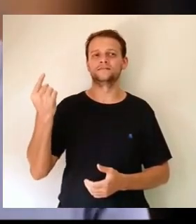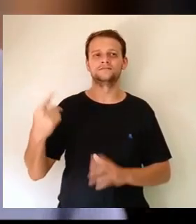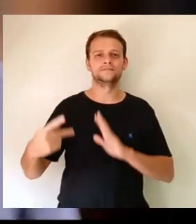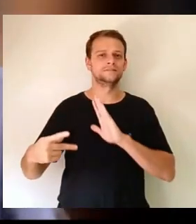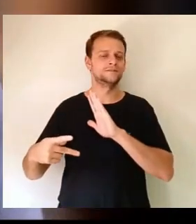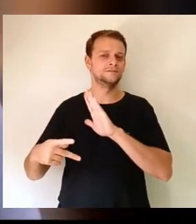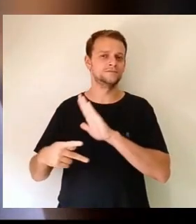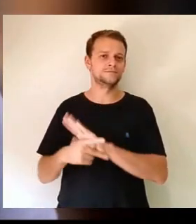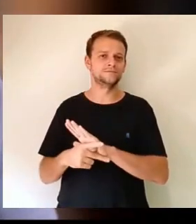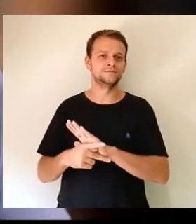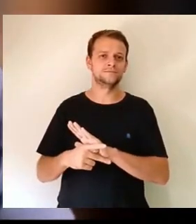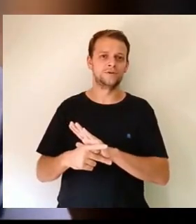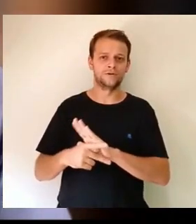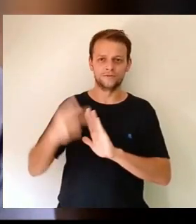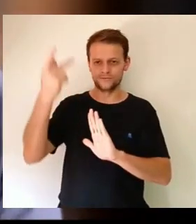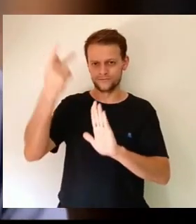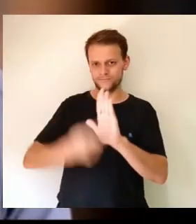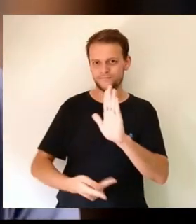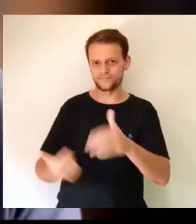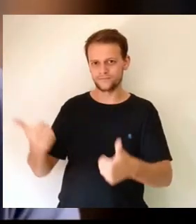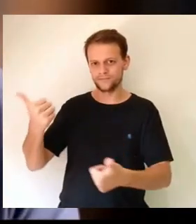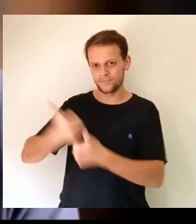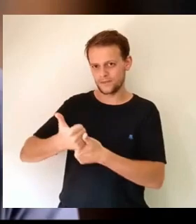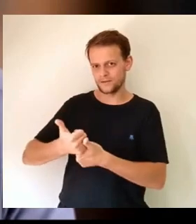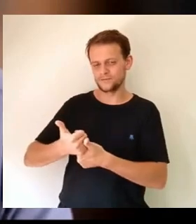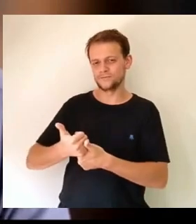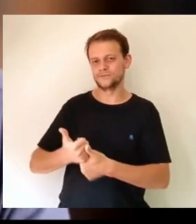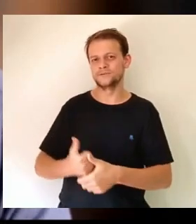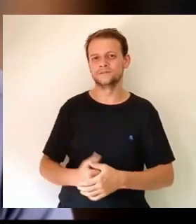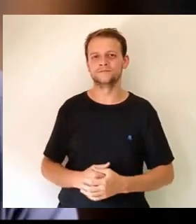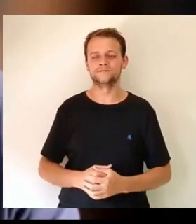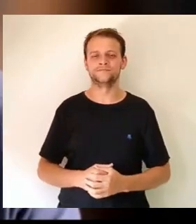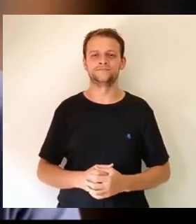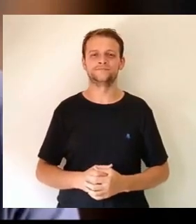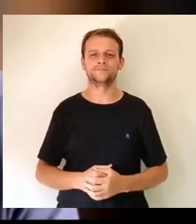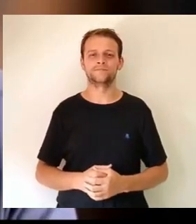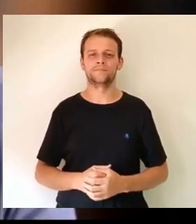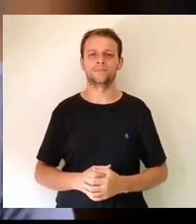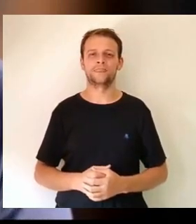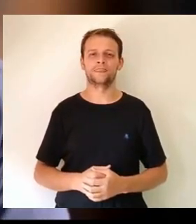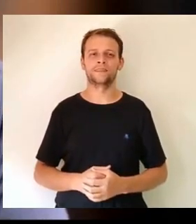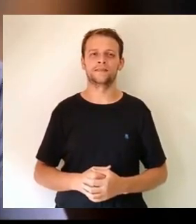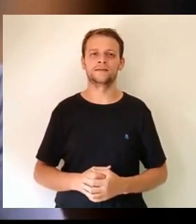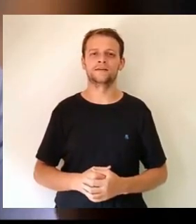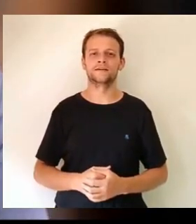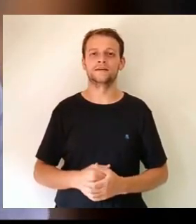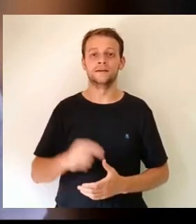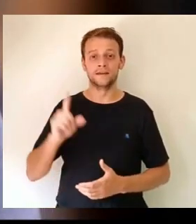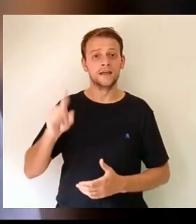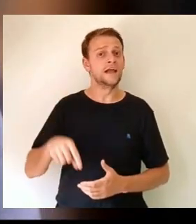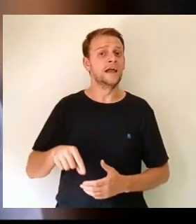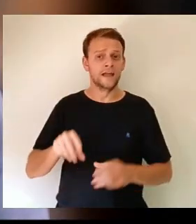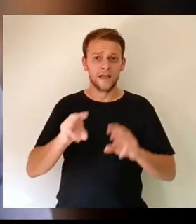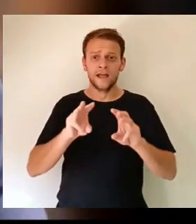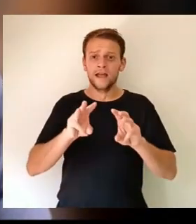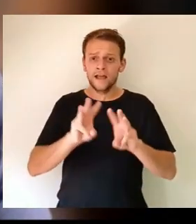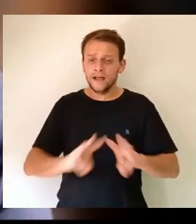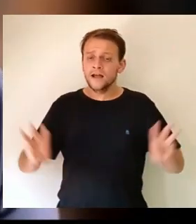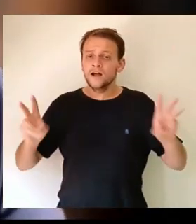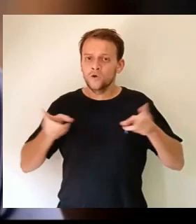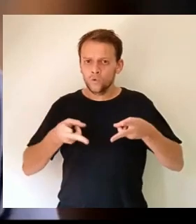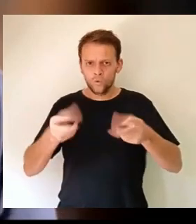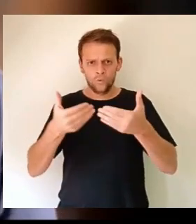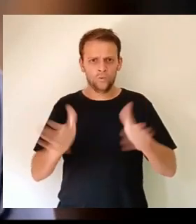então, a única fonte de renda que tinha esse projeto que tinha do Apoia-se com ele é um canal